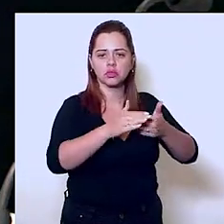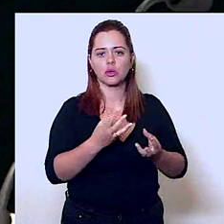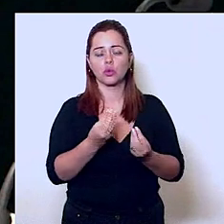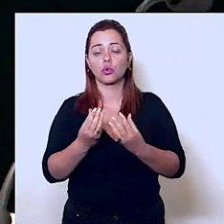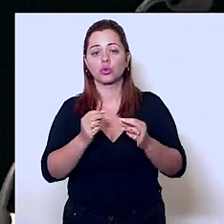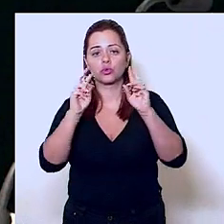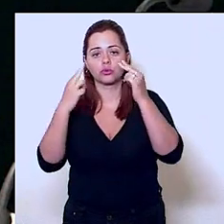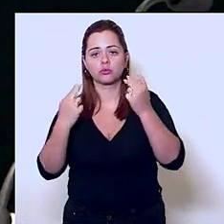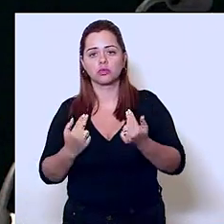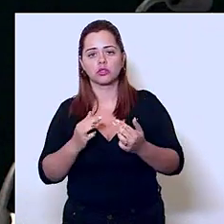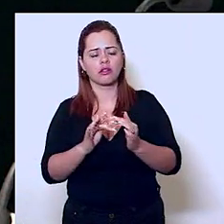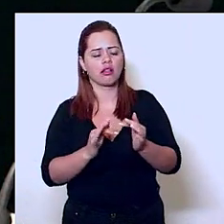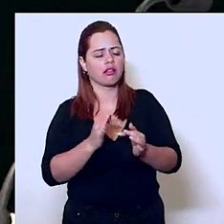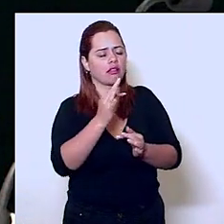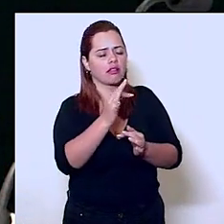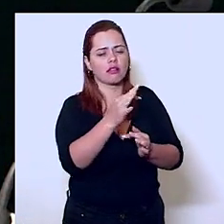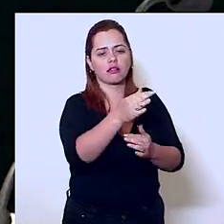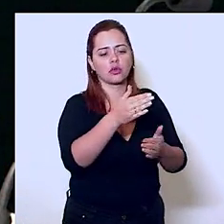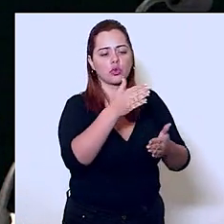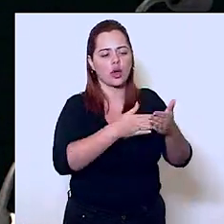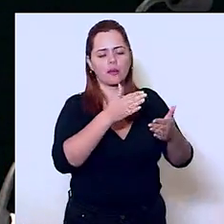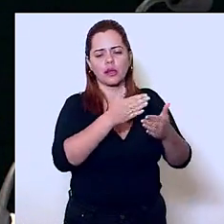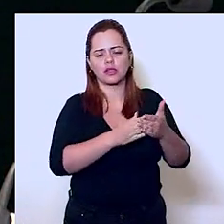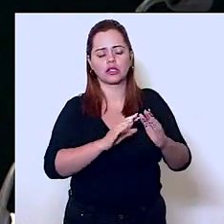das barreiras e dos objetivos